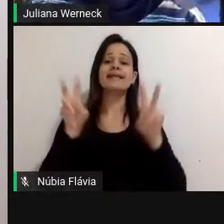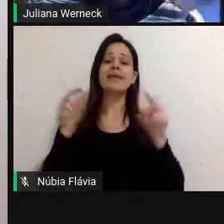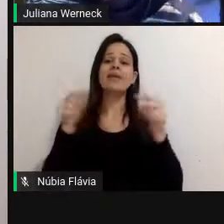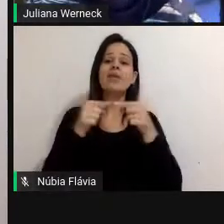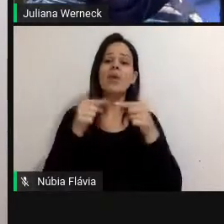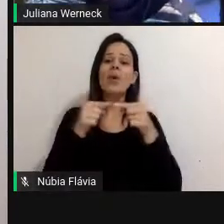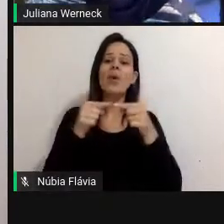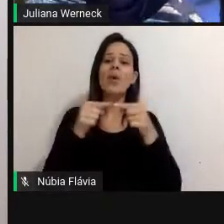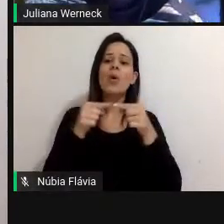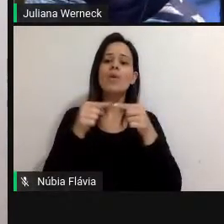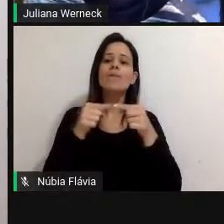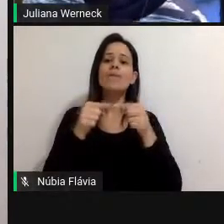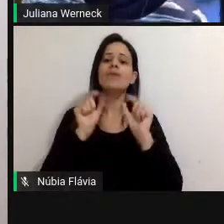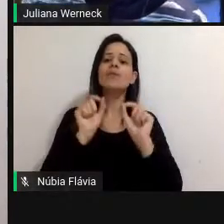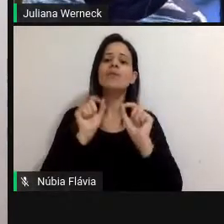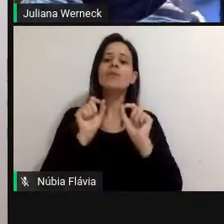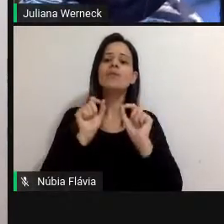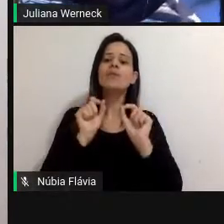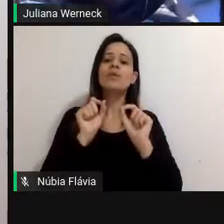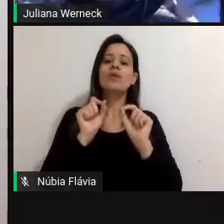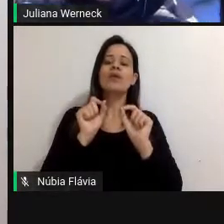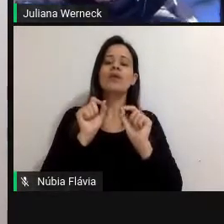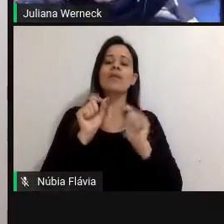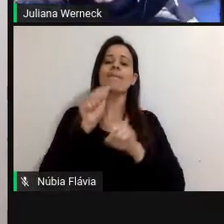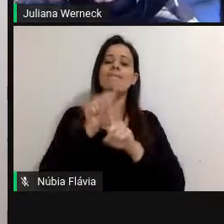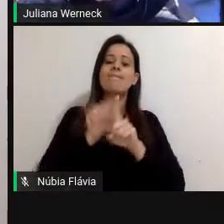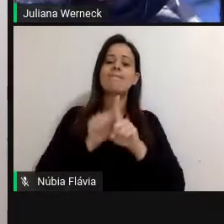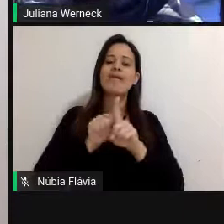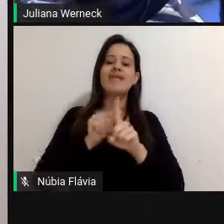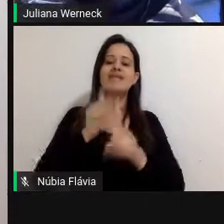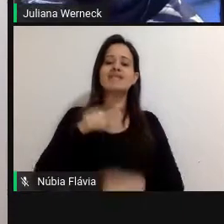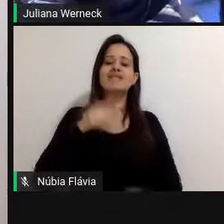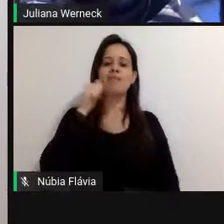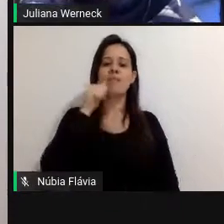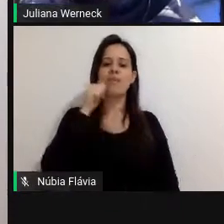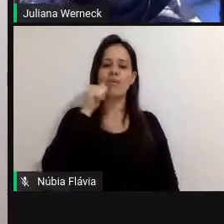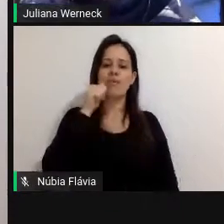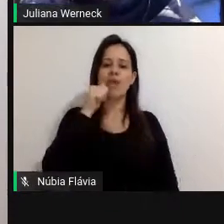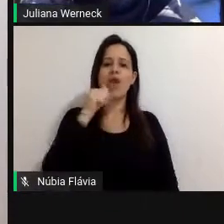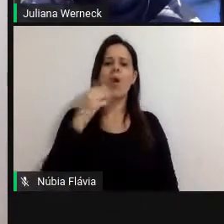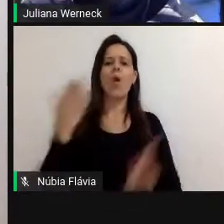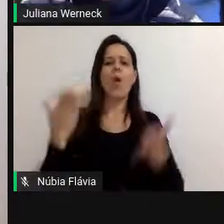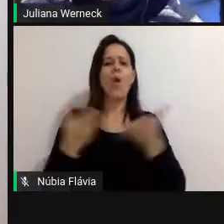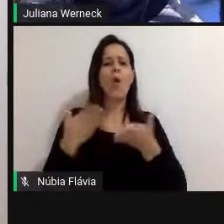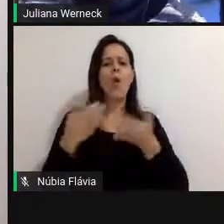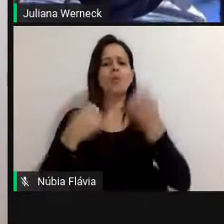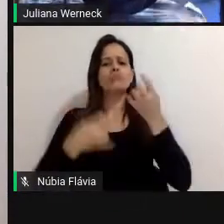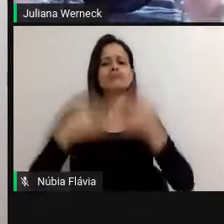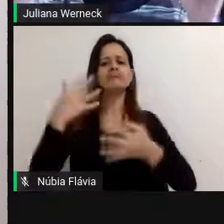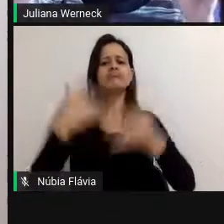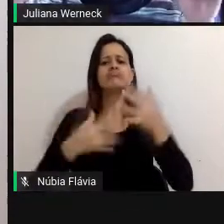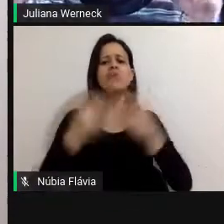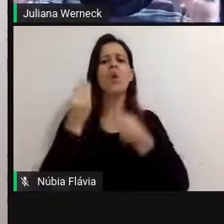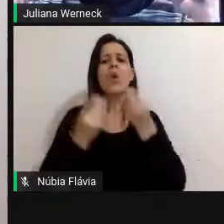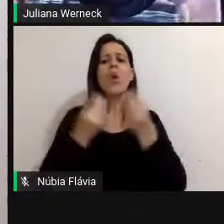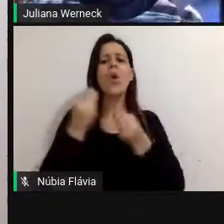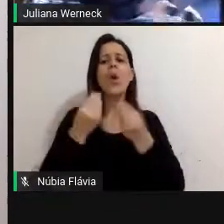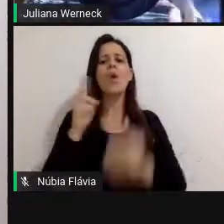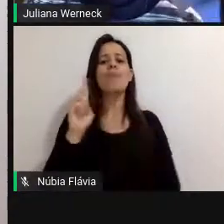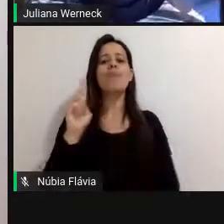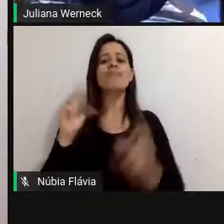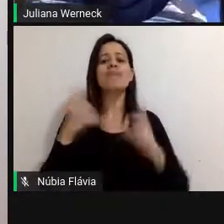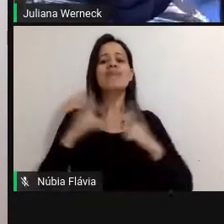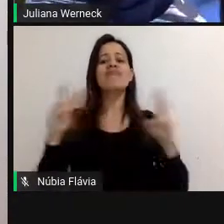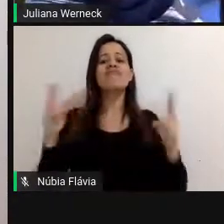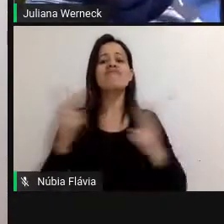queria destacar aqui que o que a gente vai falar hoje tem muito a ver com os valores considerados ou